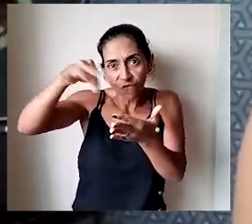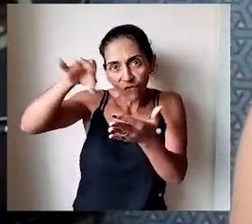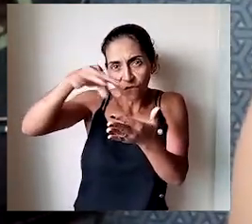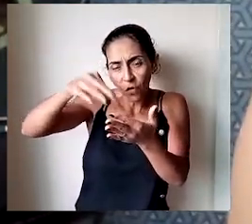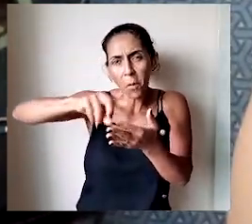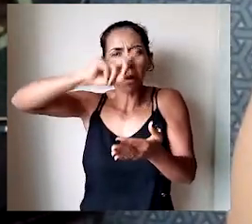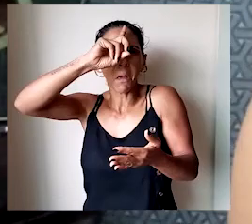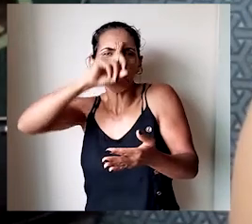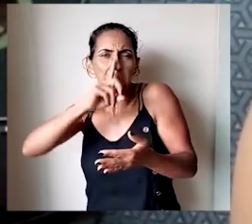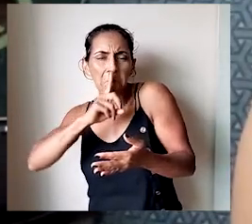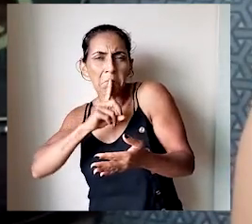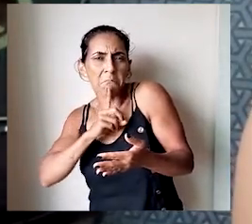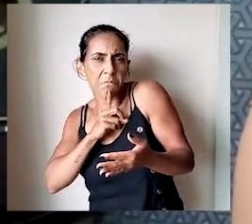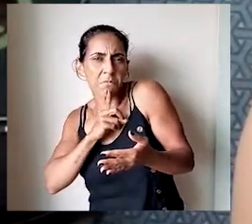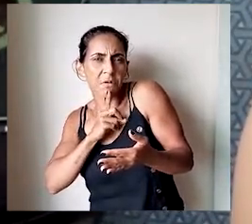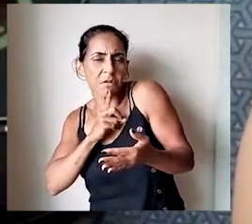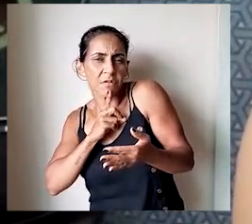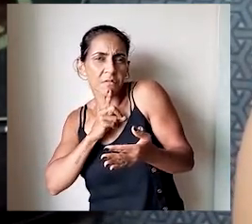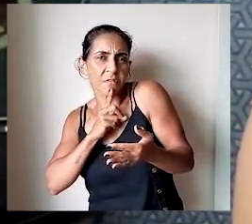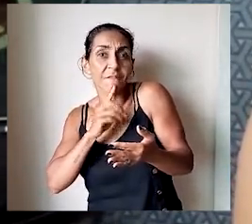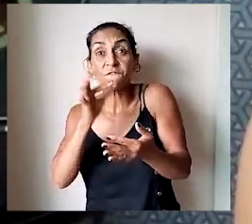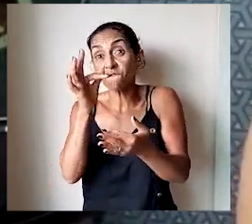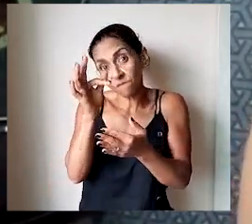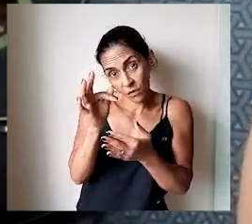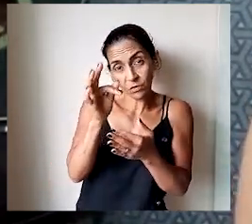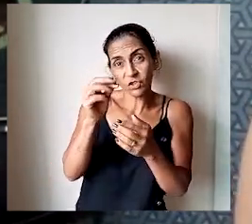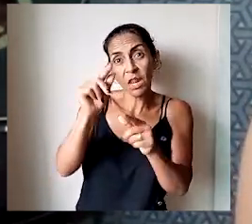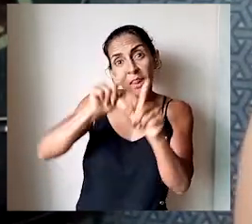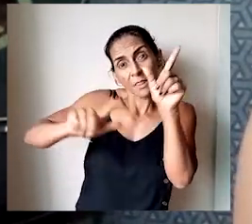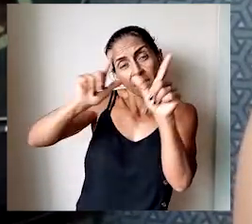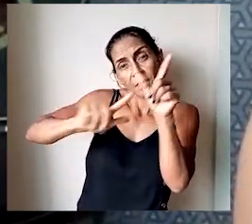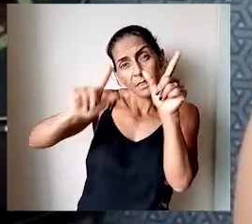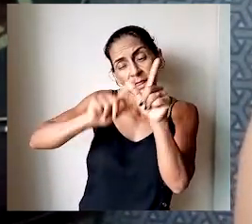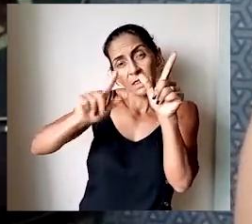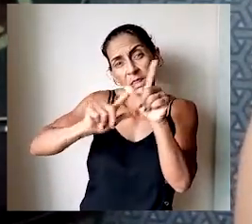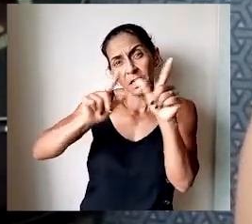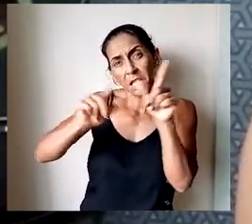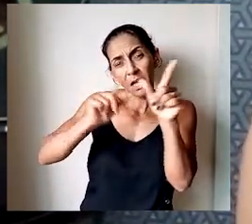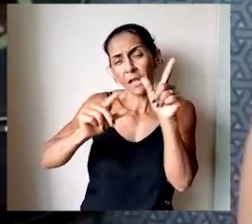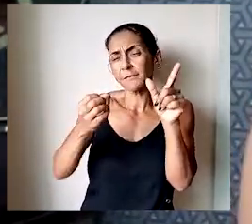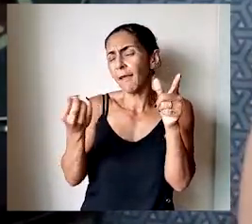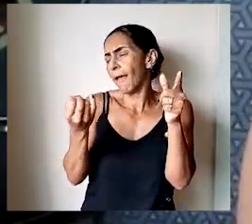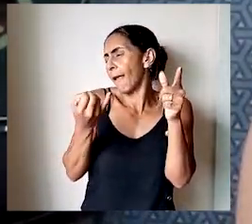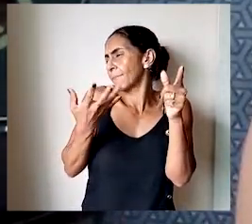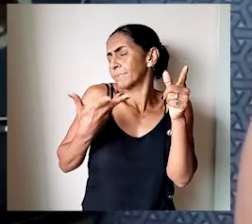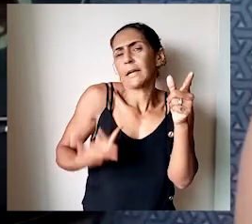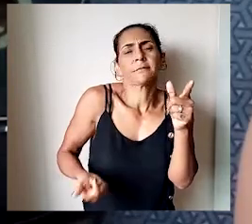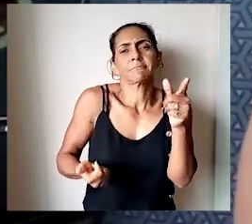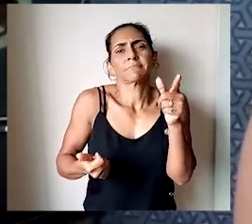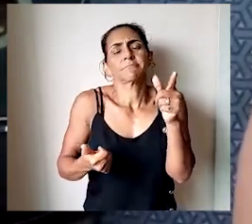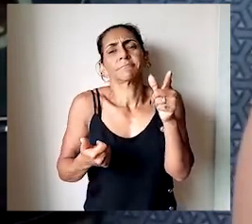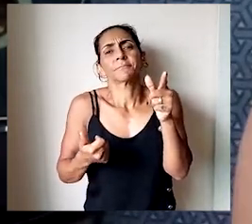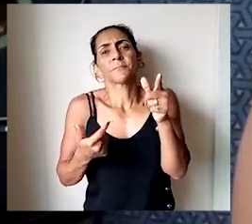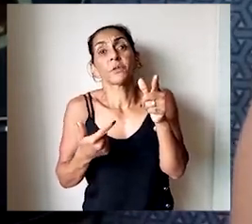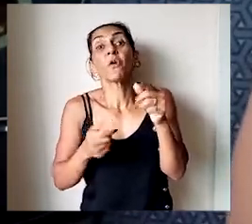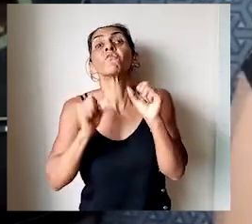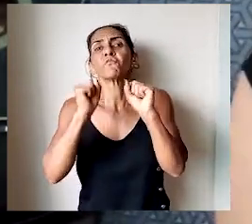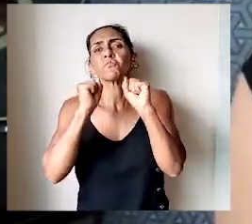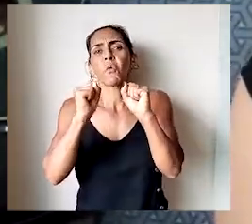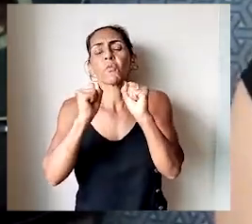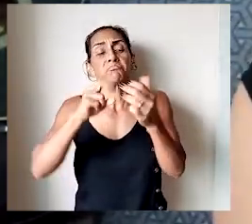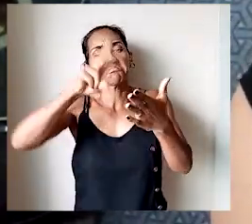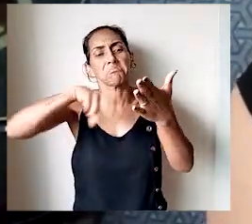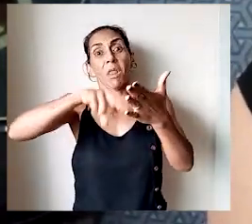fonte é uma fonte de um tamanho excelente. As páginas não têm muitas palavras, então dá para você ler de uma forma muito rápida.